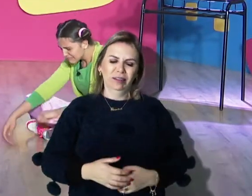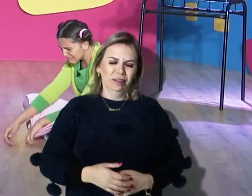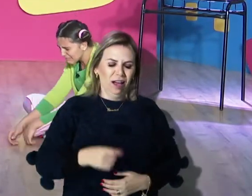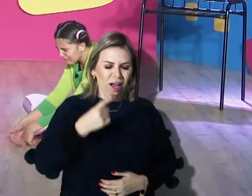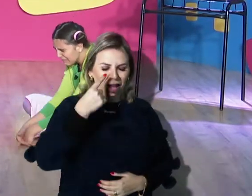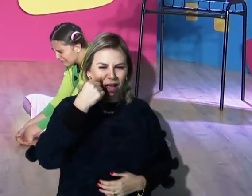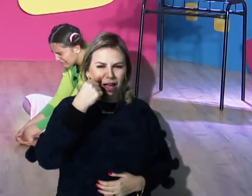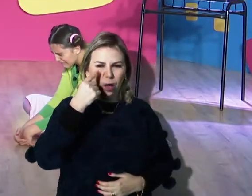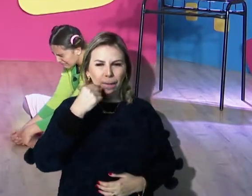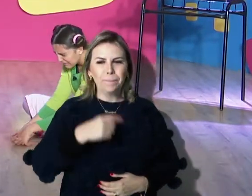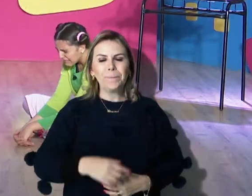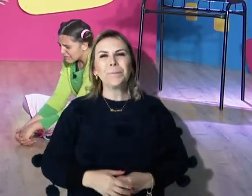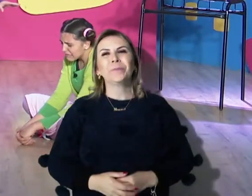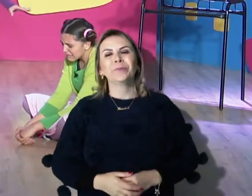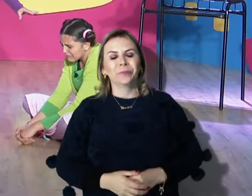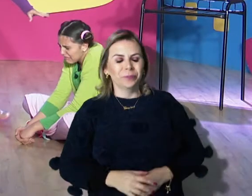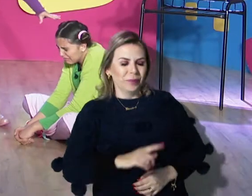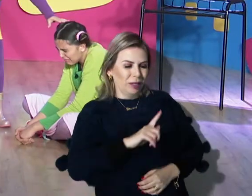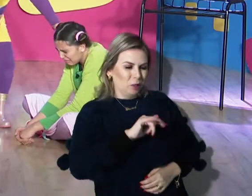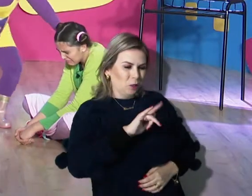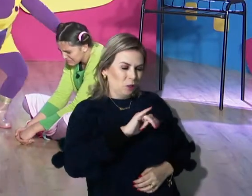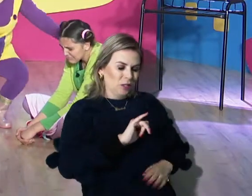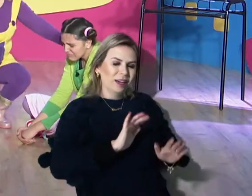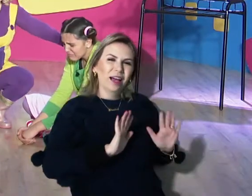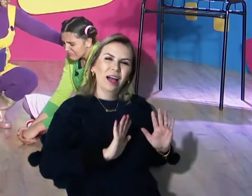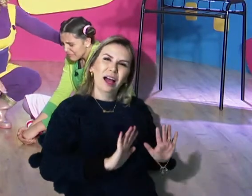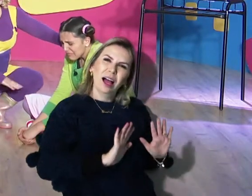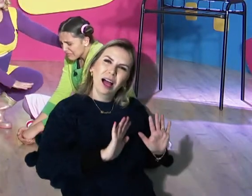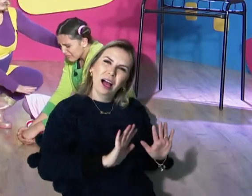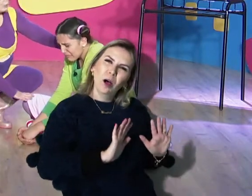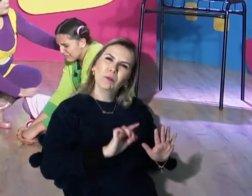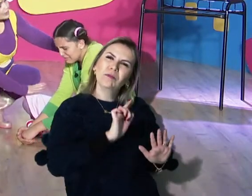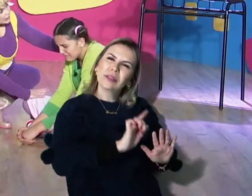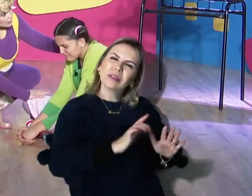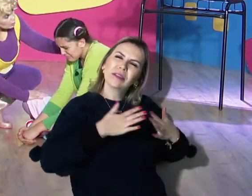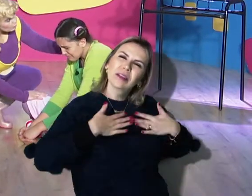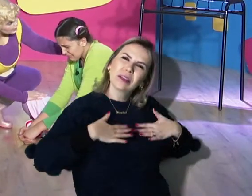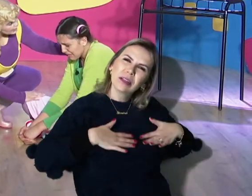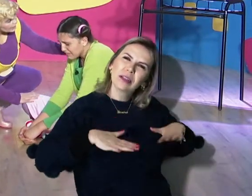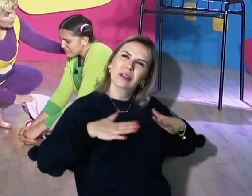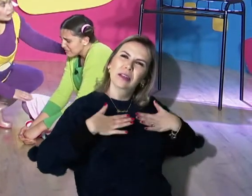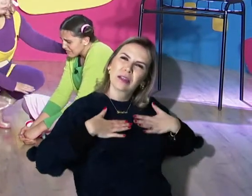Ô, Gigi, calma, Gigi,